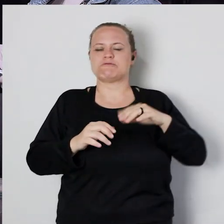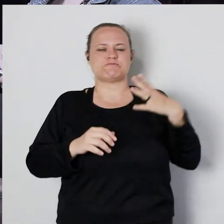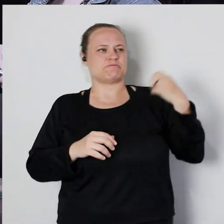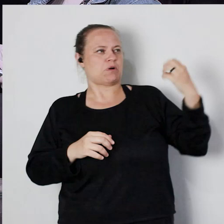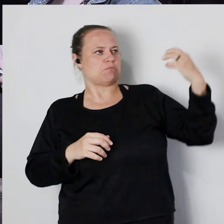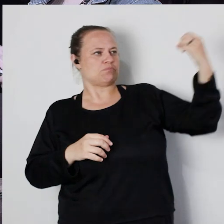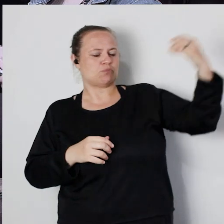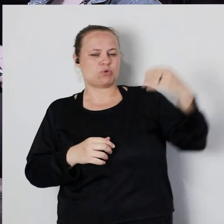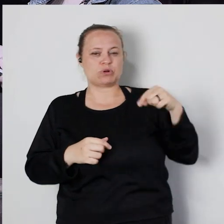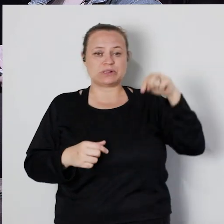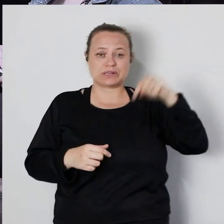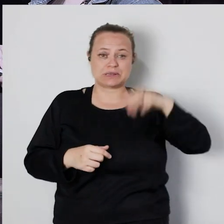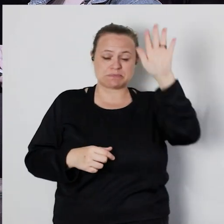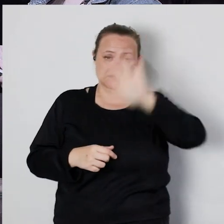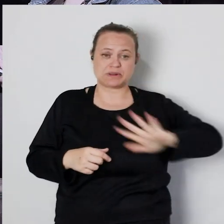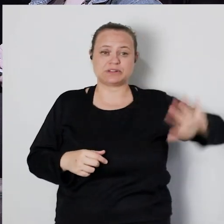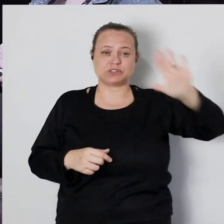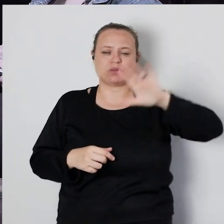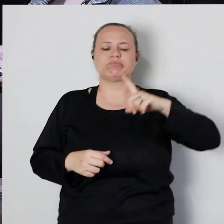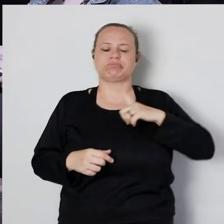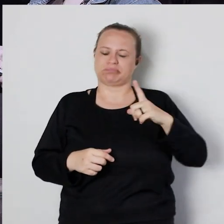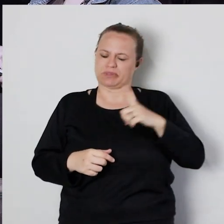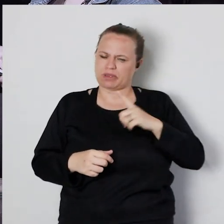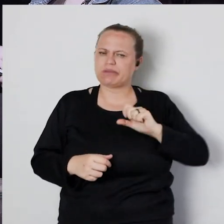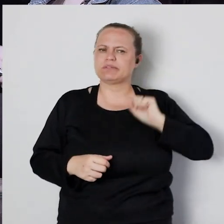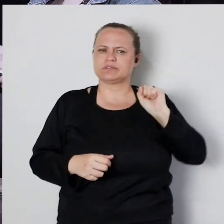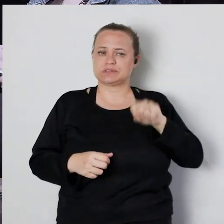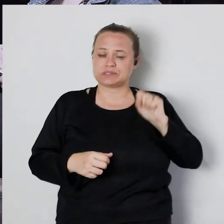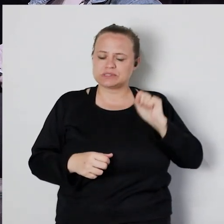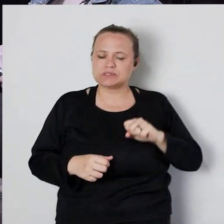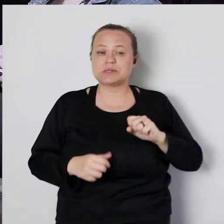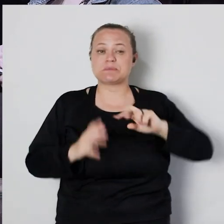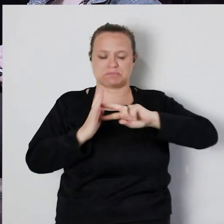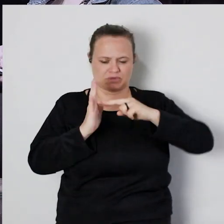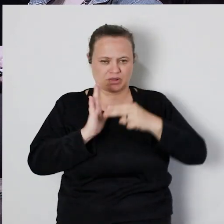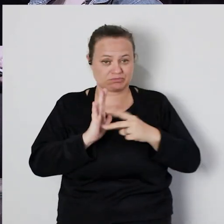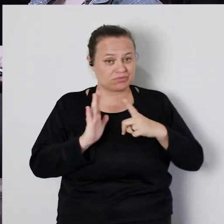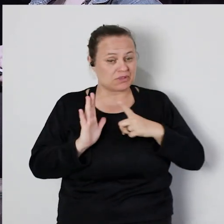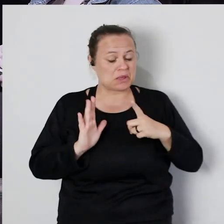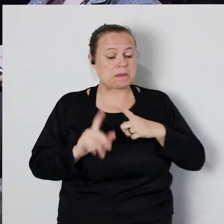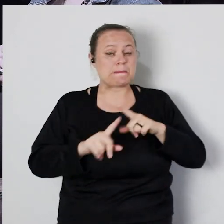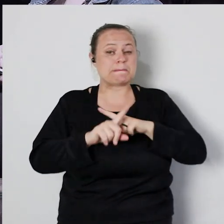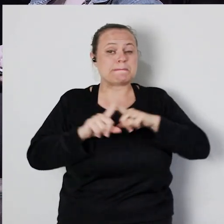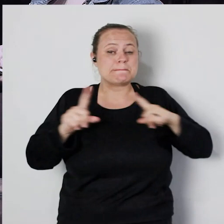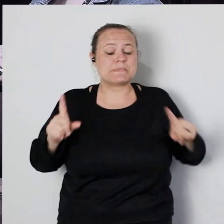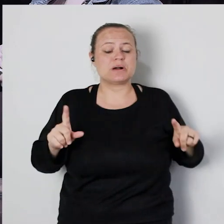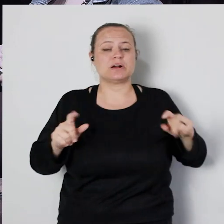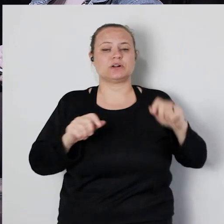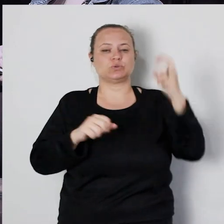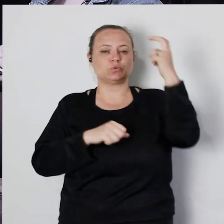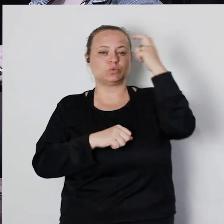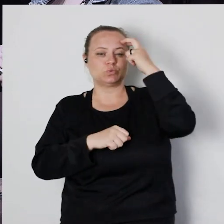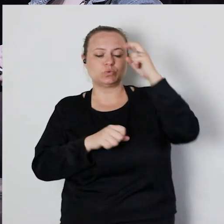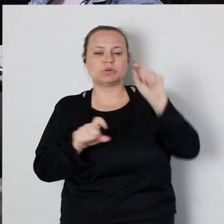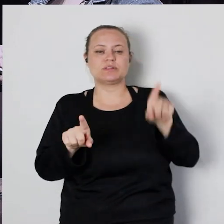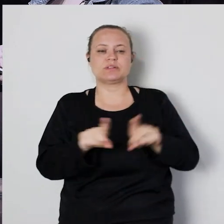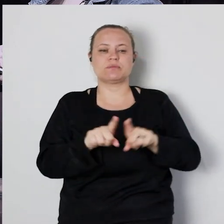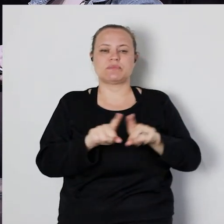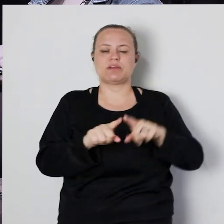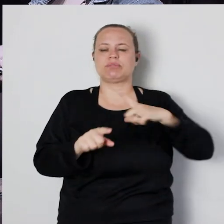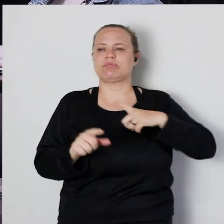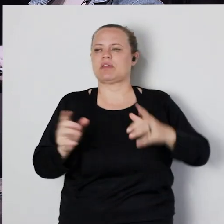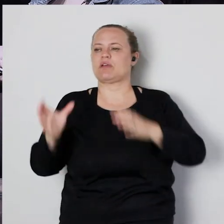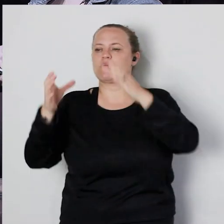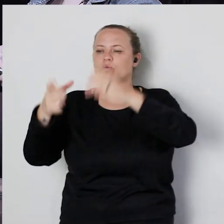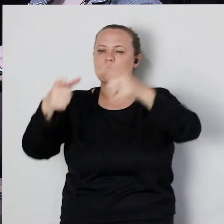produções, nomes consagrados, né? No país, muitas vezes, que sim, faz parte, tem